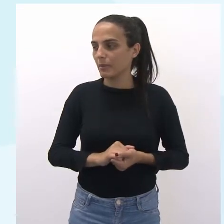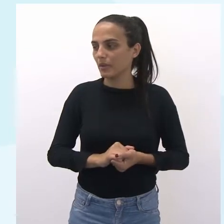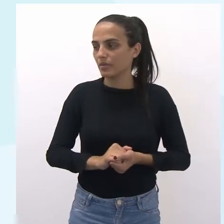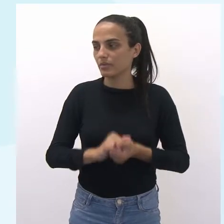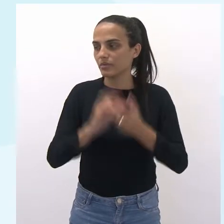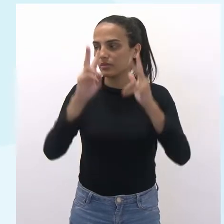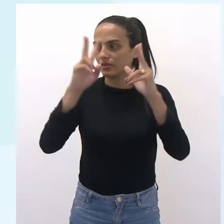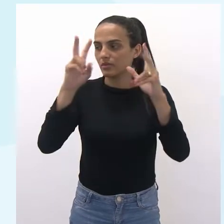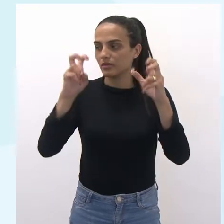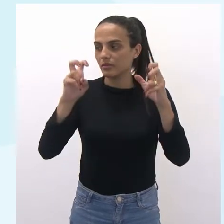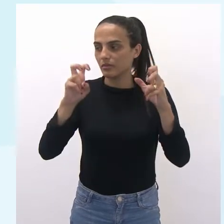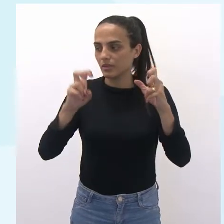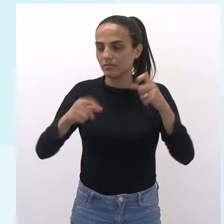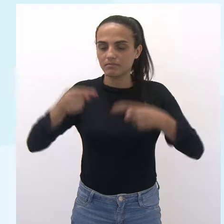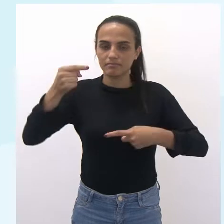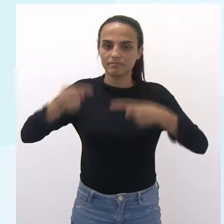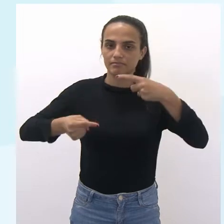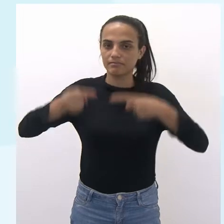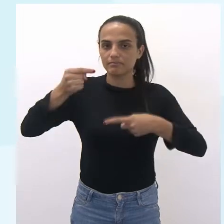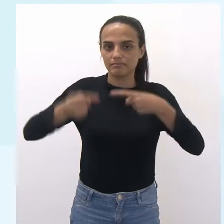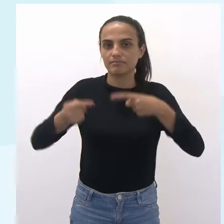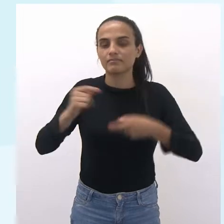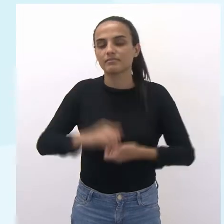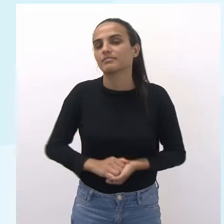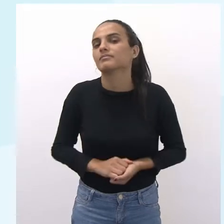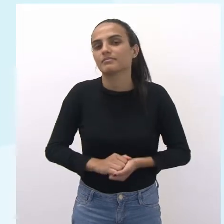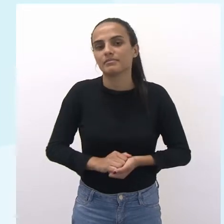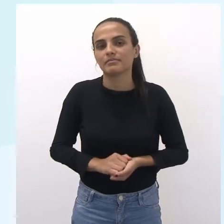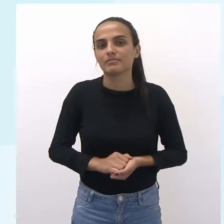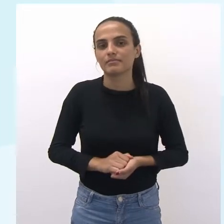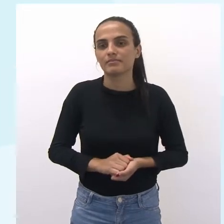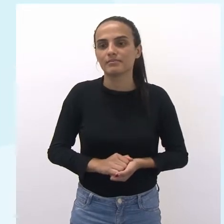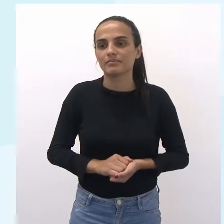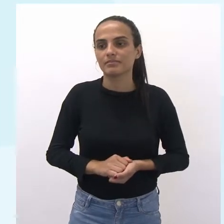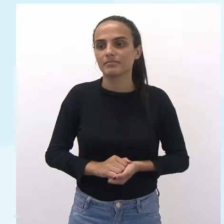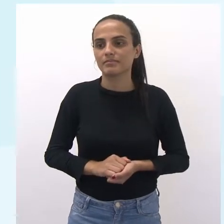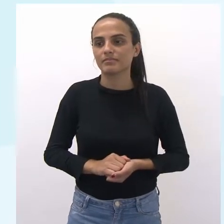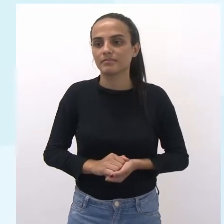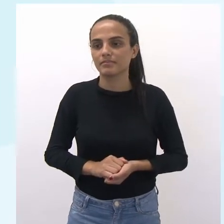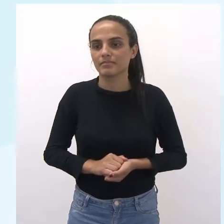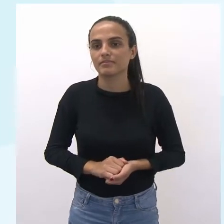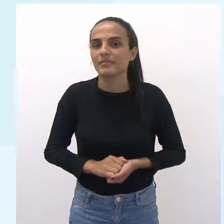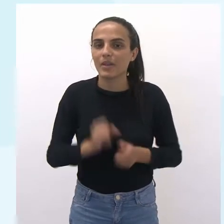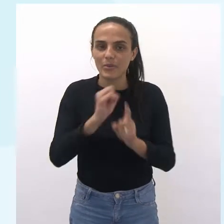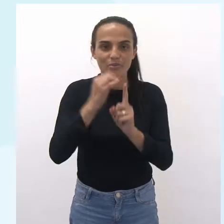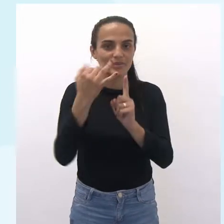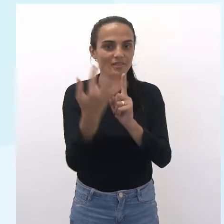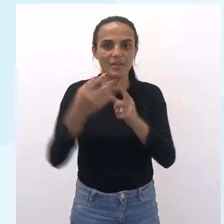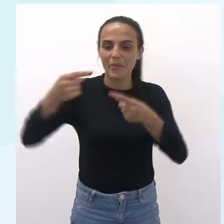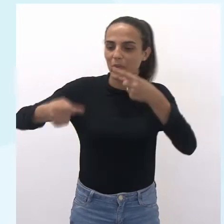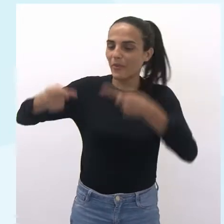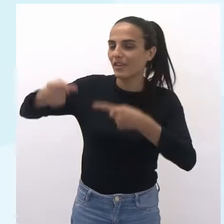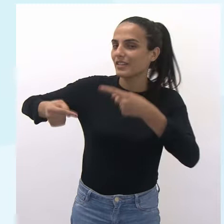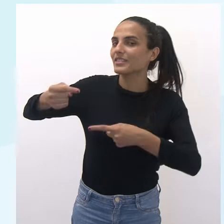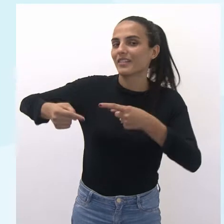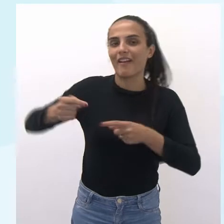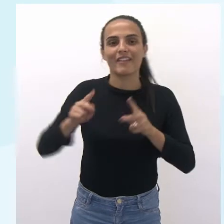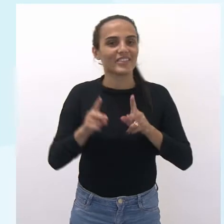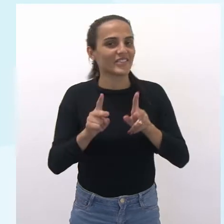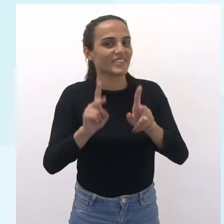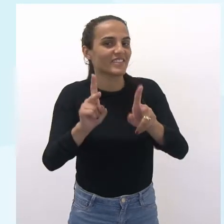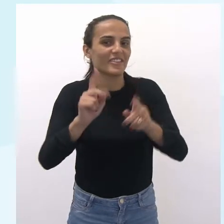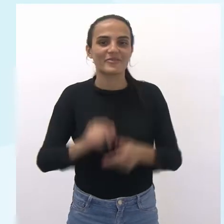se fartar. A história também, não é só meu componente, não. É que sociologia política é sempre um pezinho bem